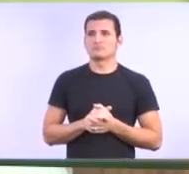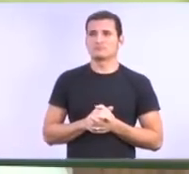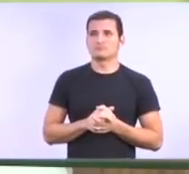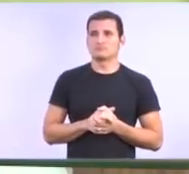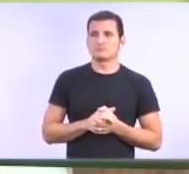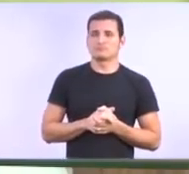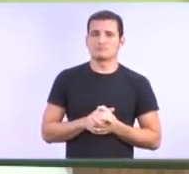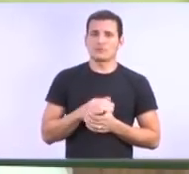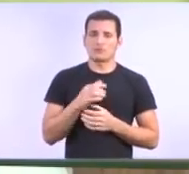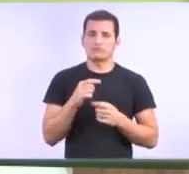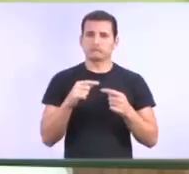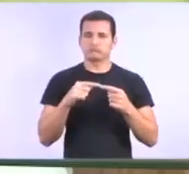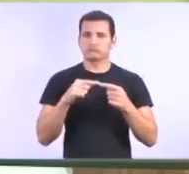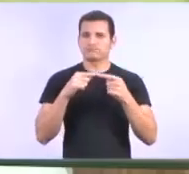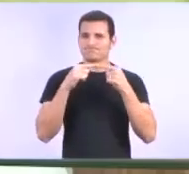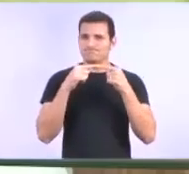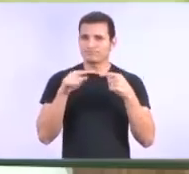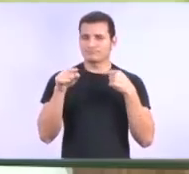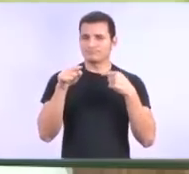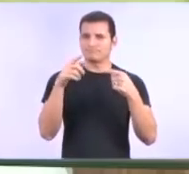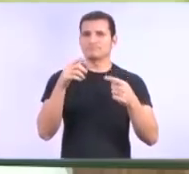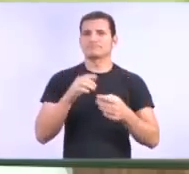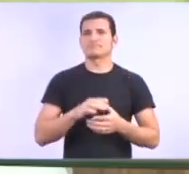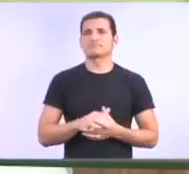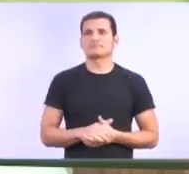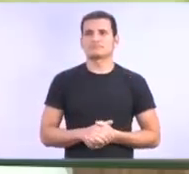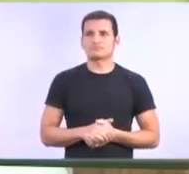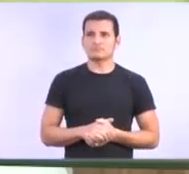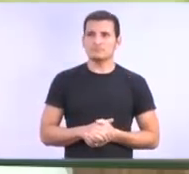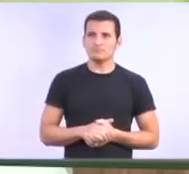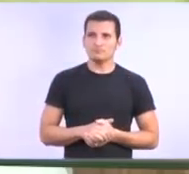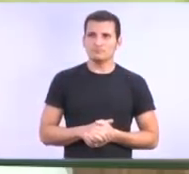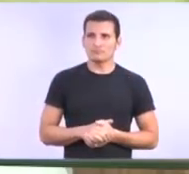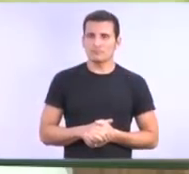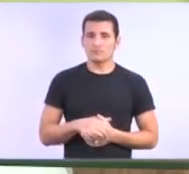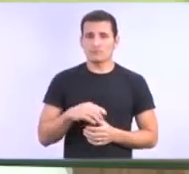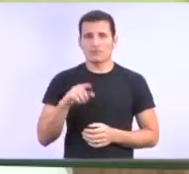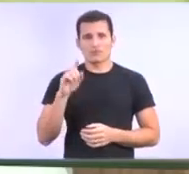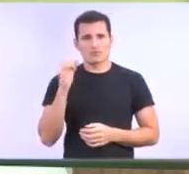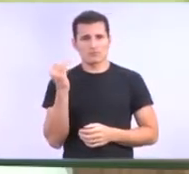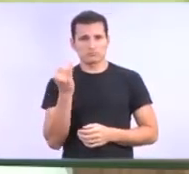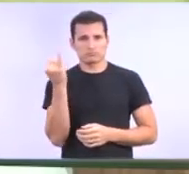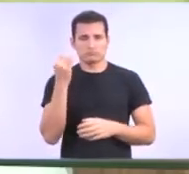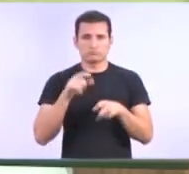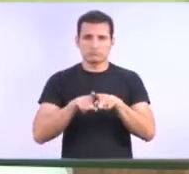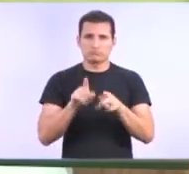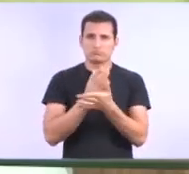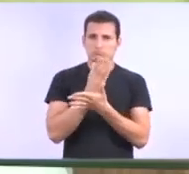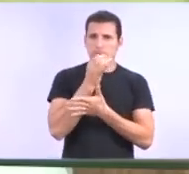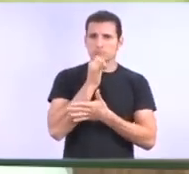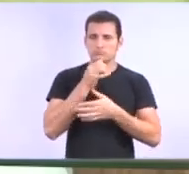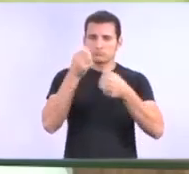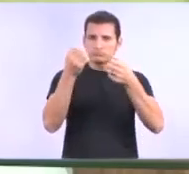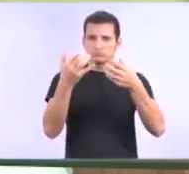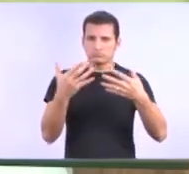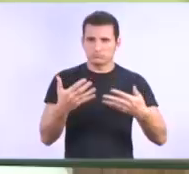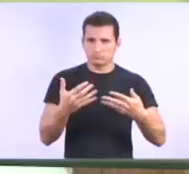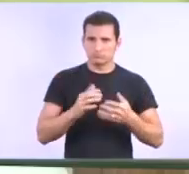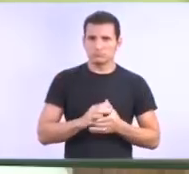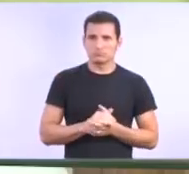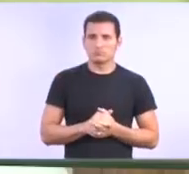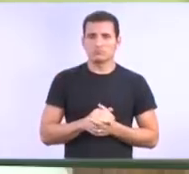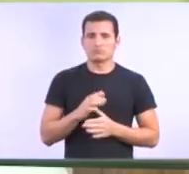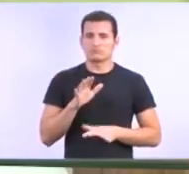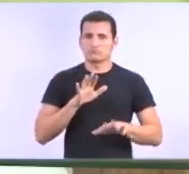aquela inconsistência que foi falada. Uma coisa importante, de acordo com alguns exemplos que foram repassados, é